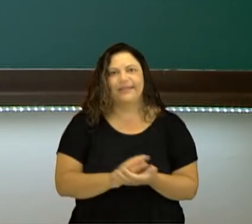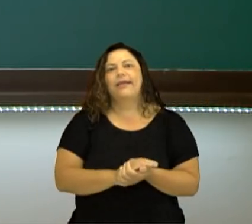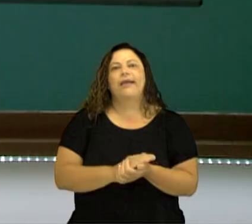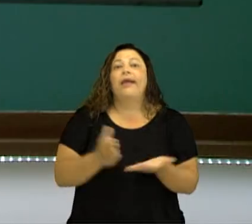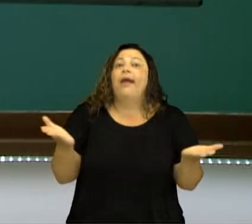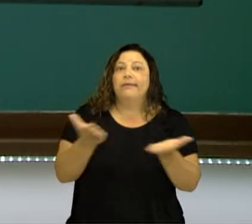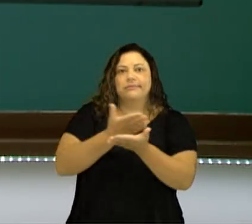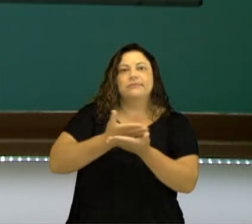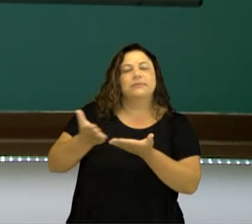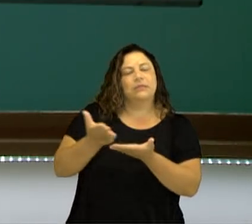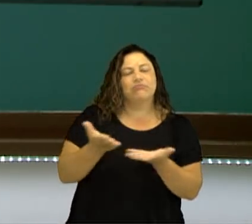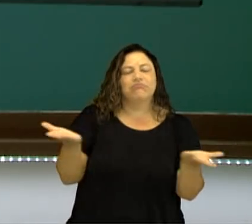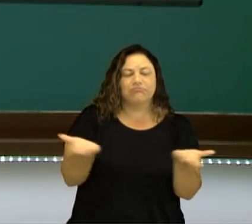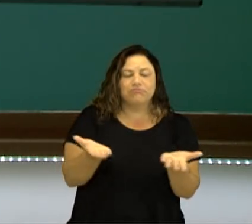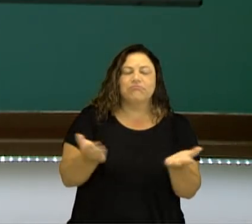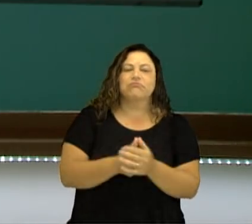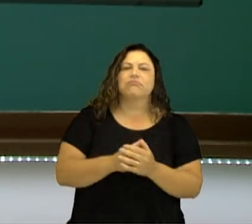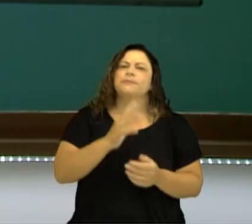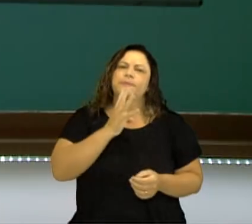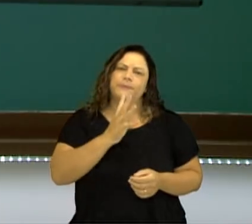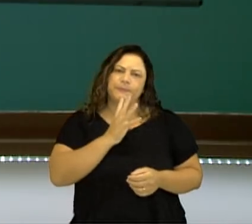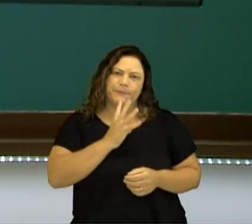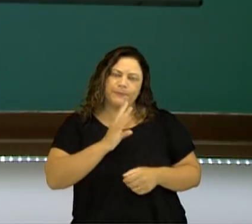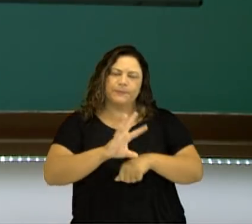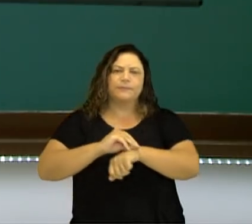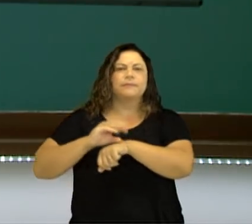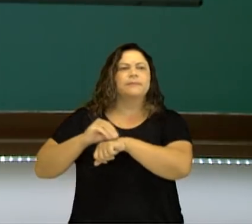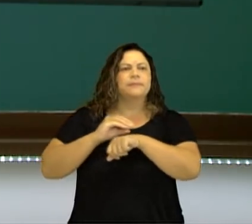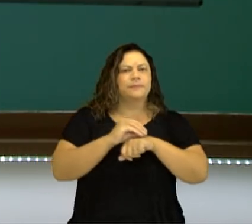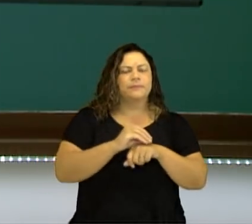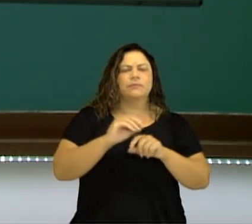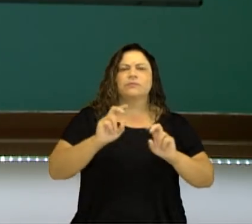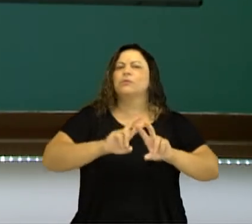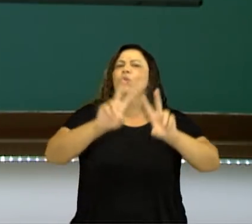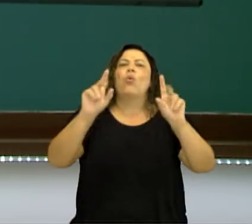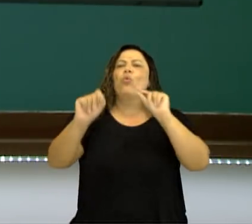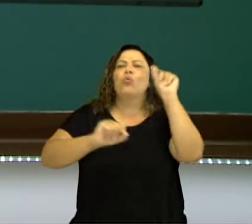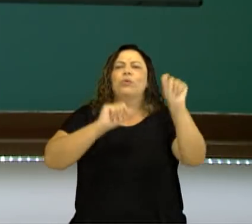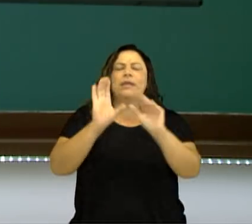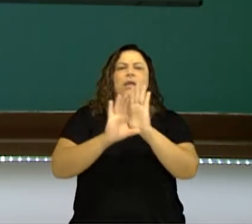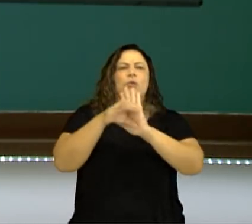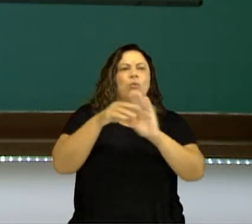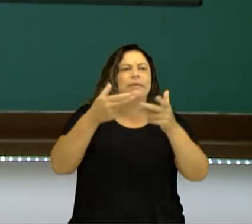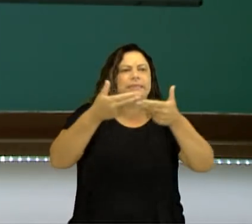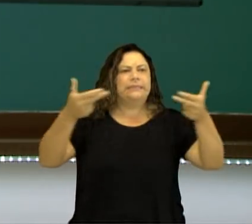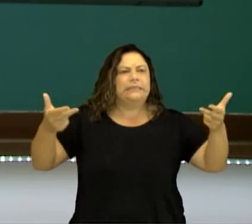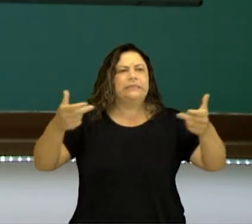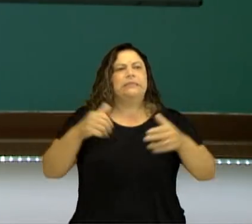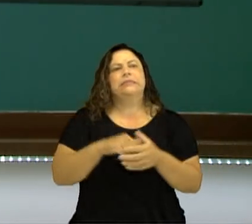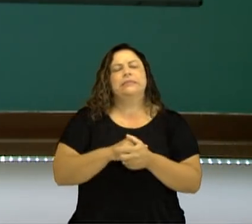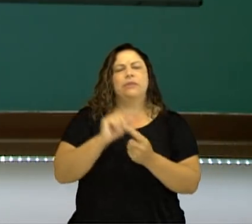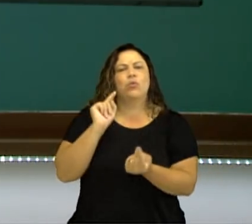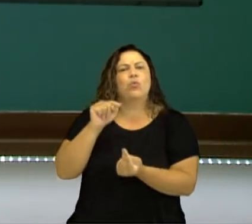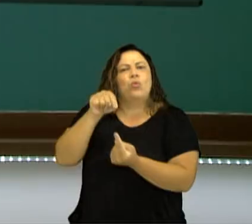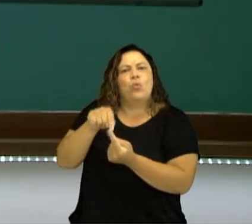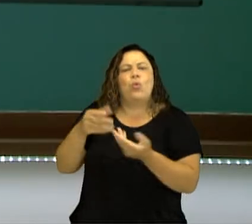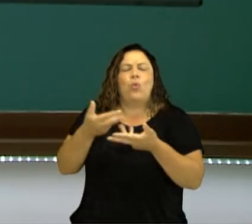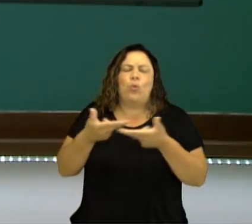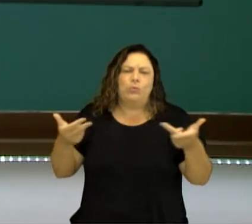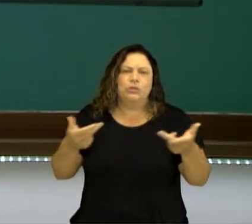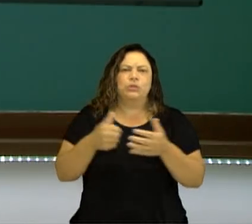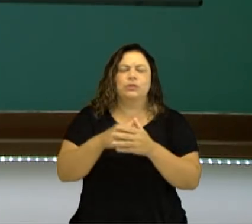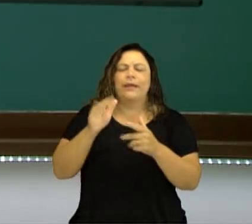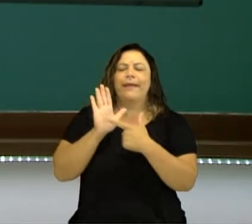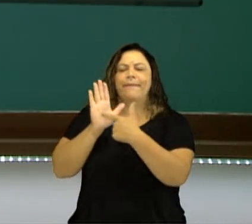conhecer o conceito da função, explorar esse conceito por meio de conjuntos, né? Conjuntos numéricos, e representar a função